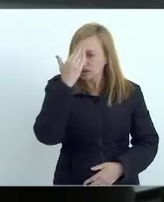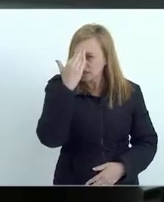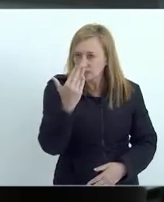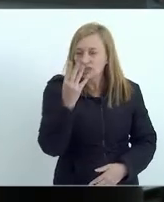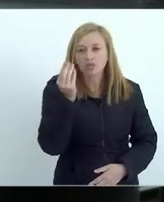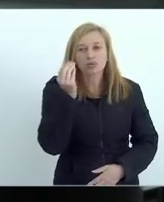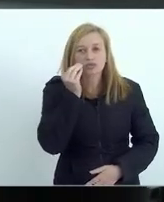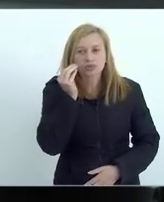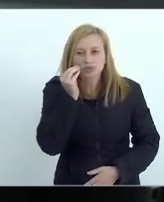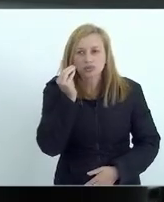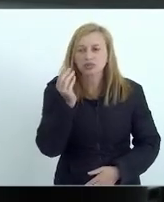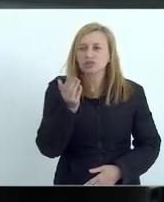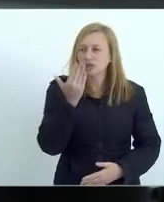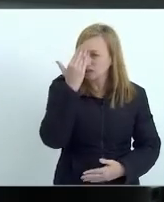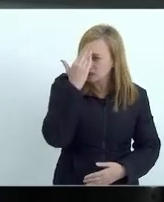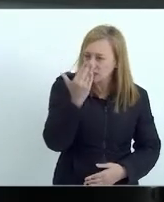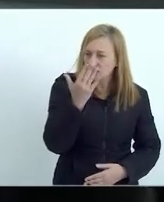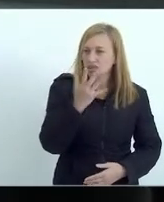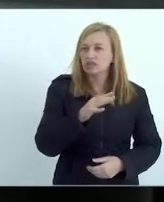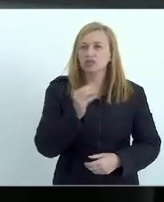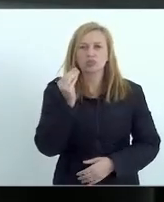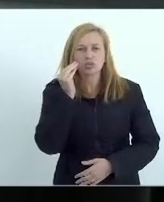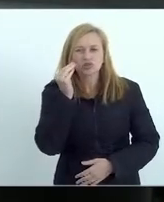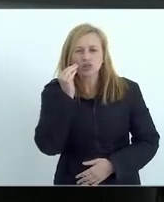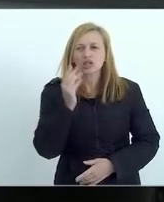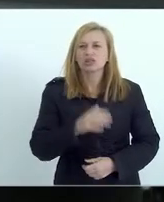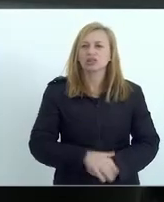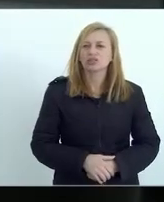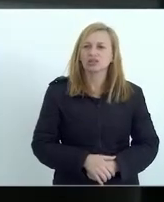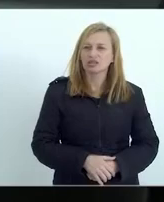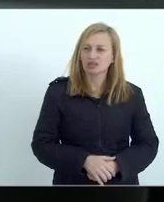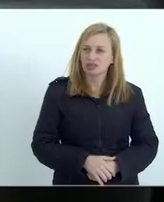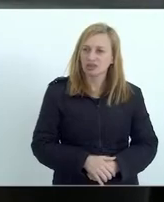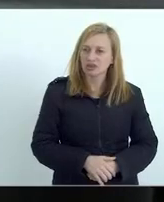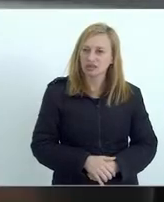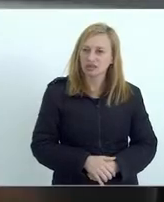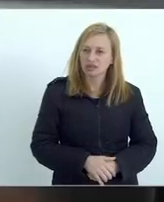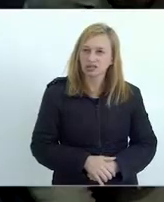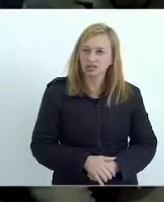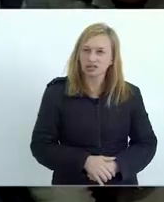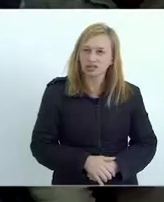agradecer a oportunidade agradecer a oportunidade do nosso